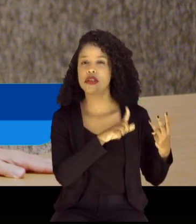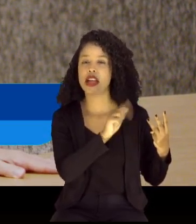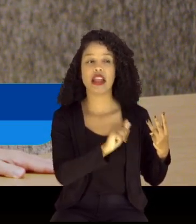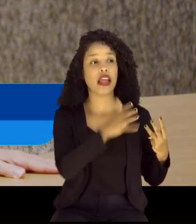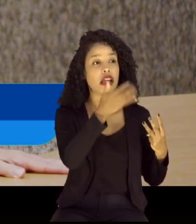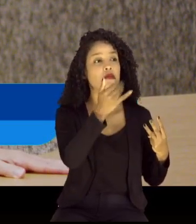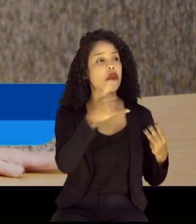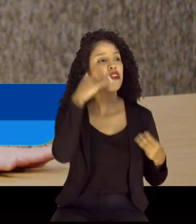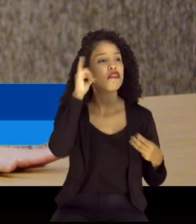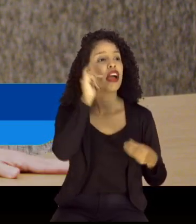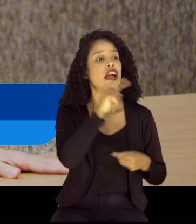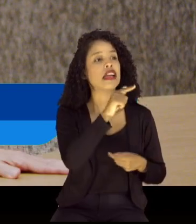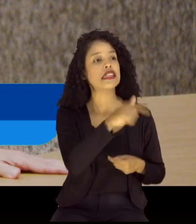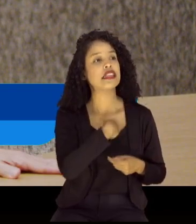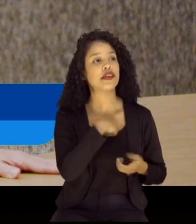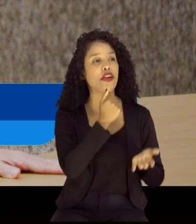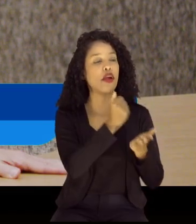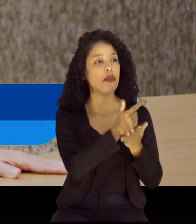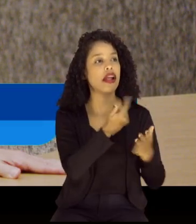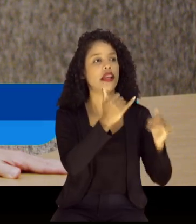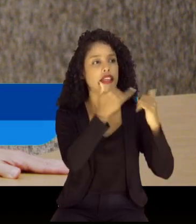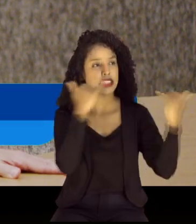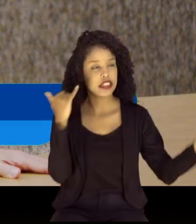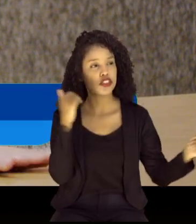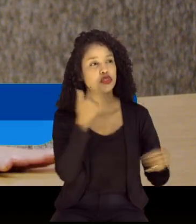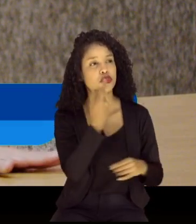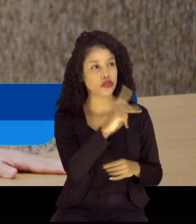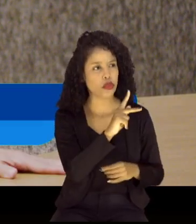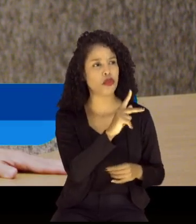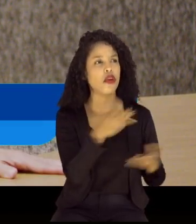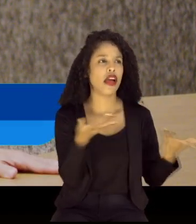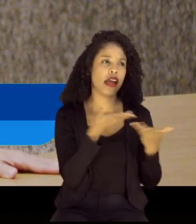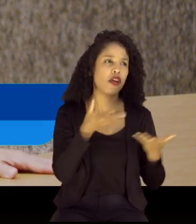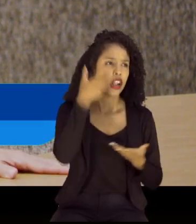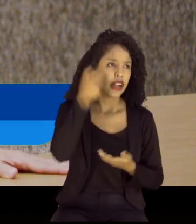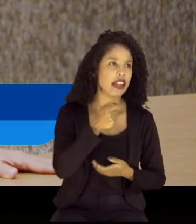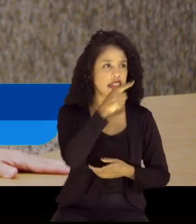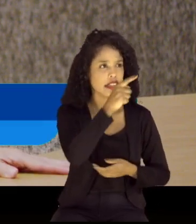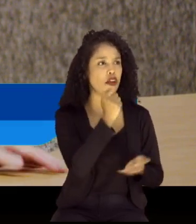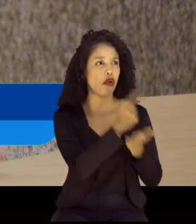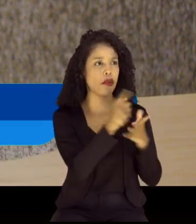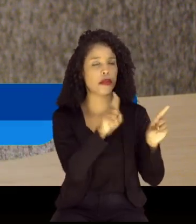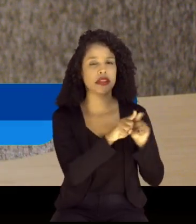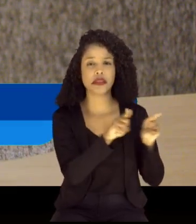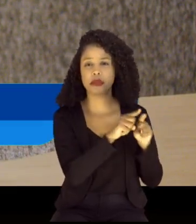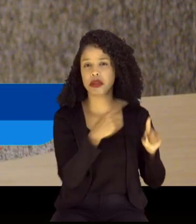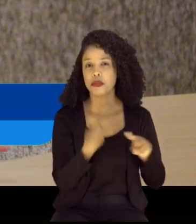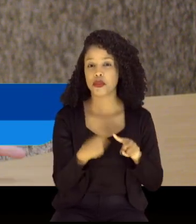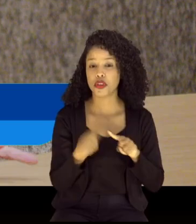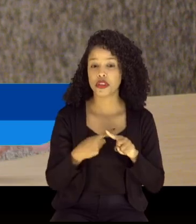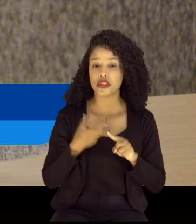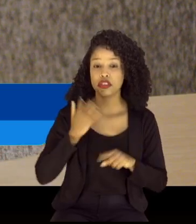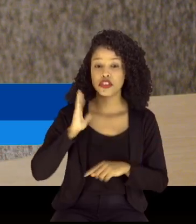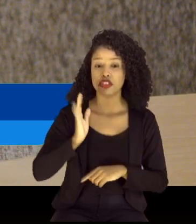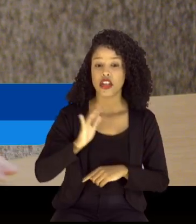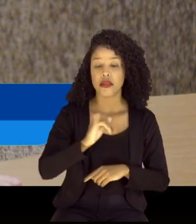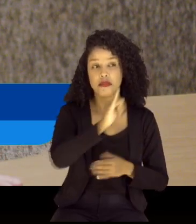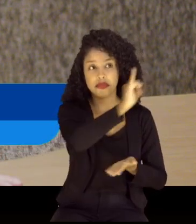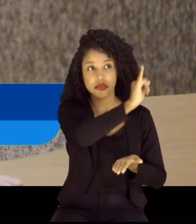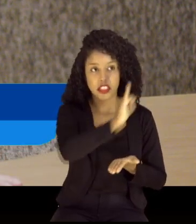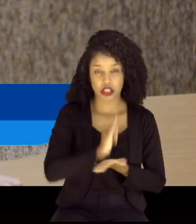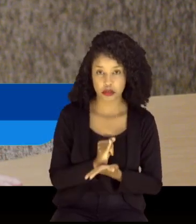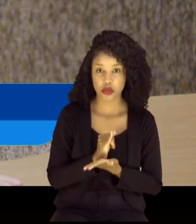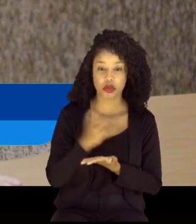poder te ajudar. Estou comprando tua energia elétrica e vou ter que comprar leite daí, porque já foi... importado leite